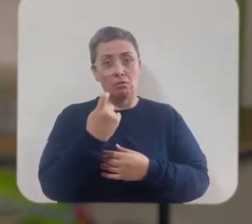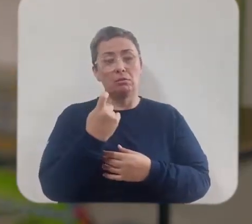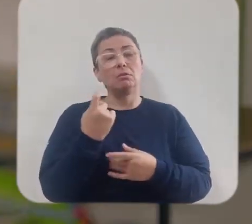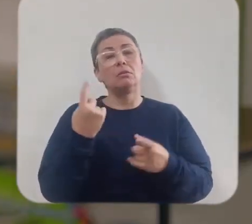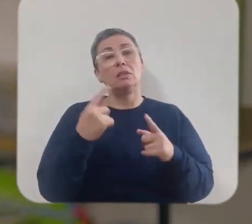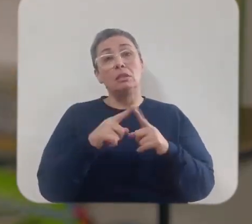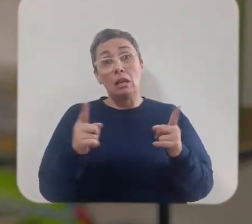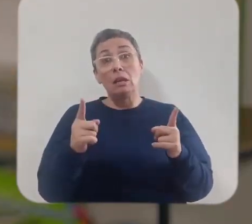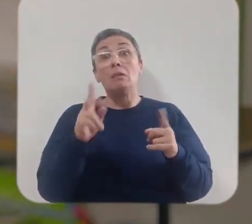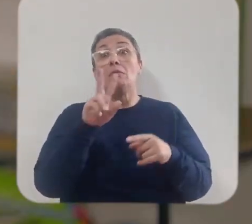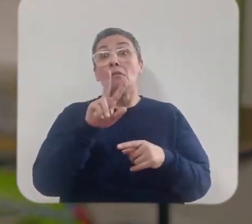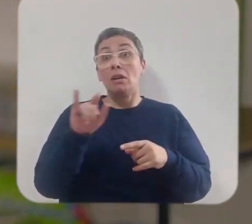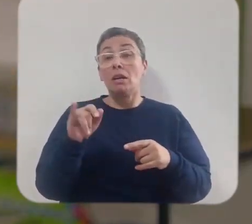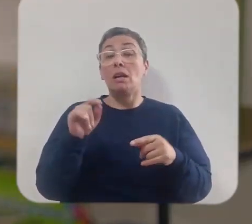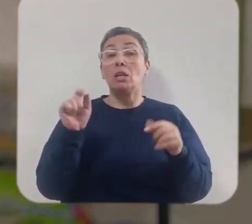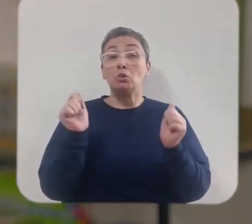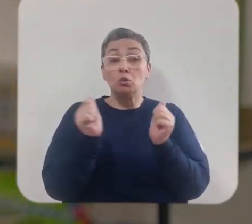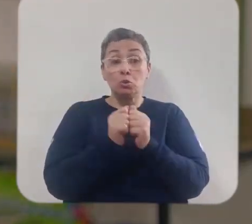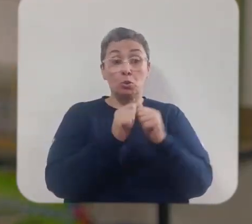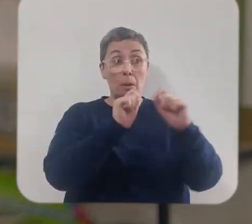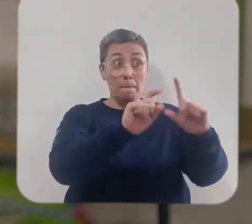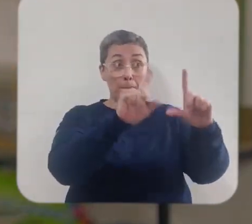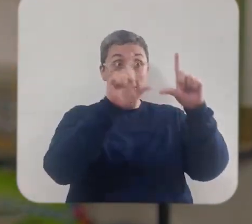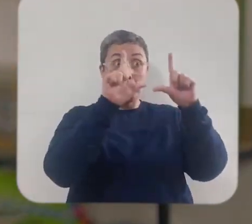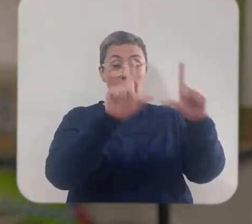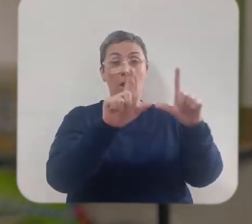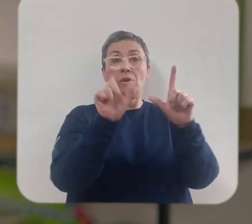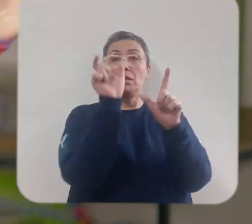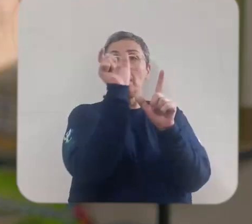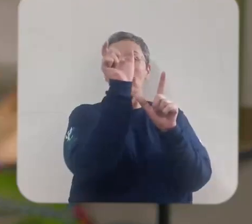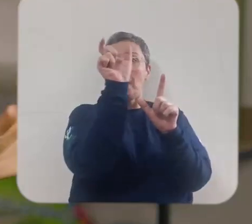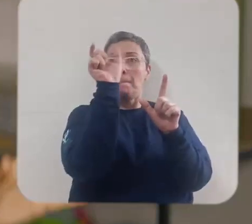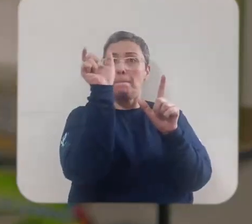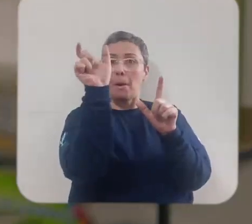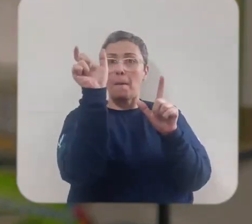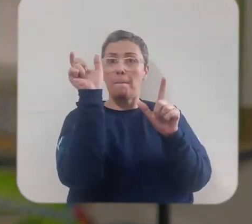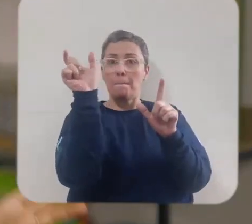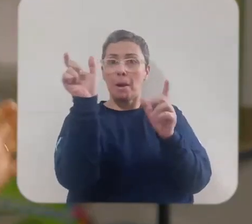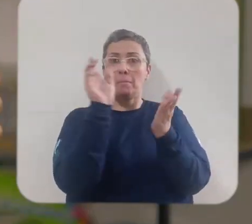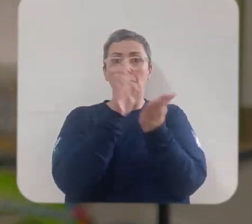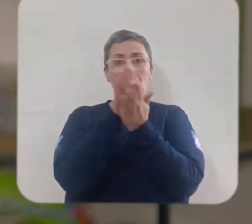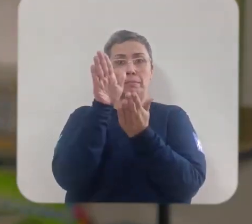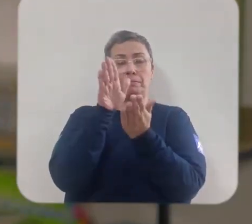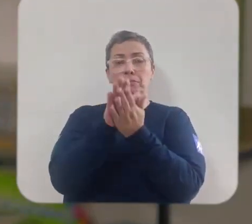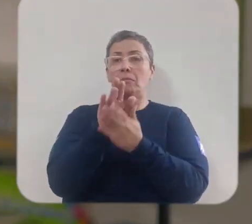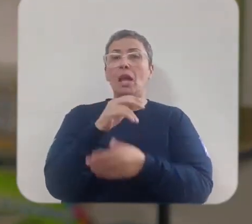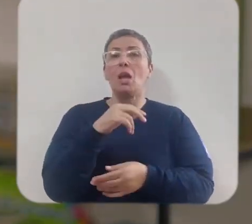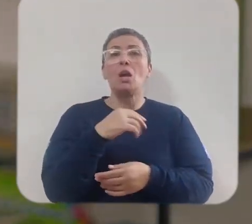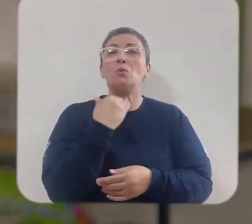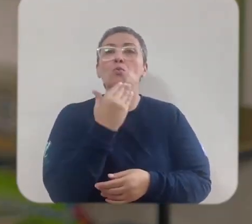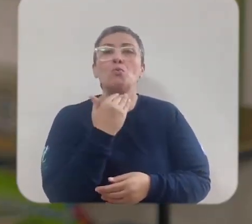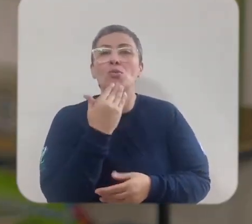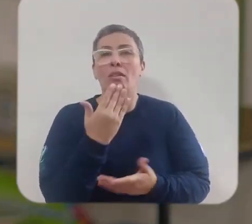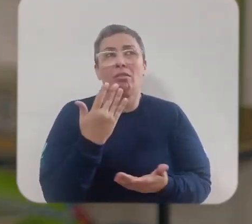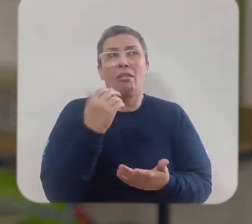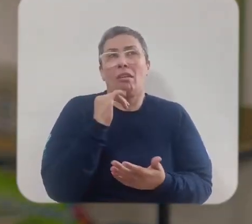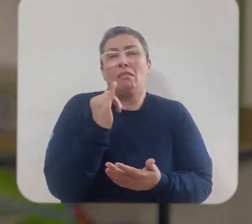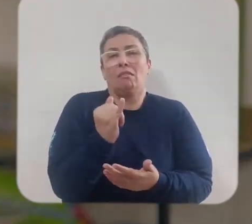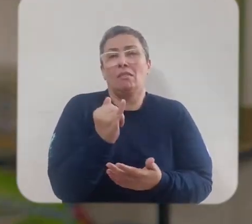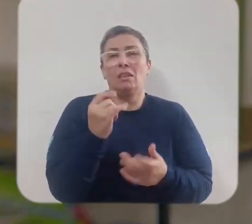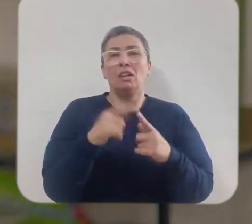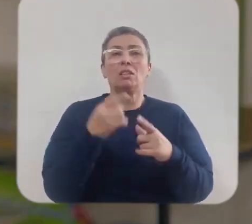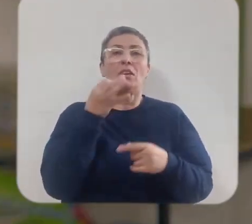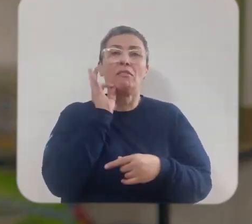interessante. E você vai ter ao lado das imagens as palavras impressas. Então não adianta eu dizer,